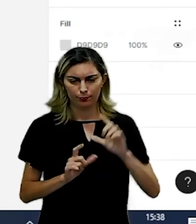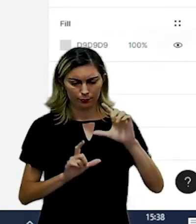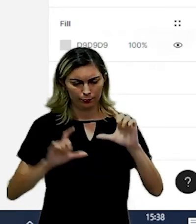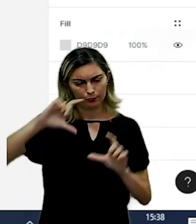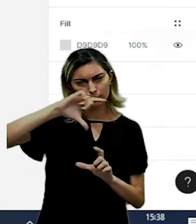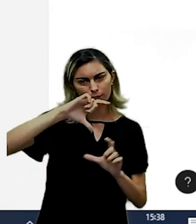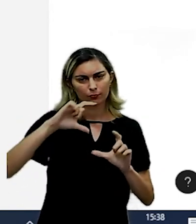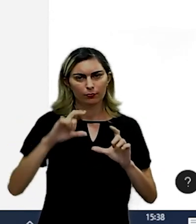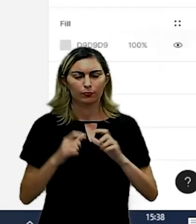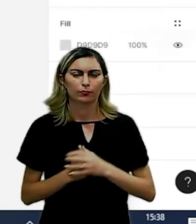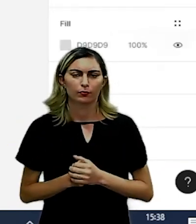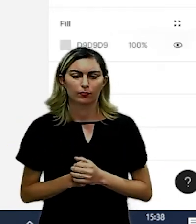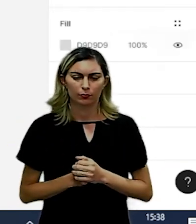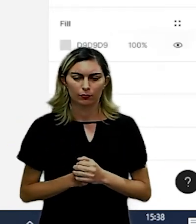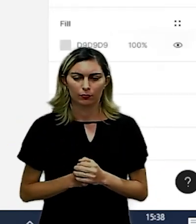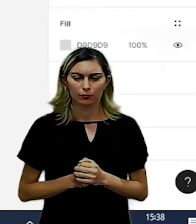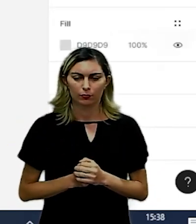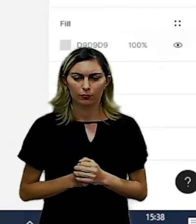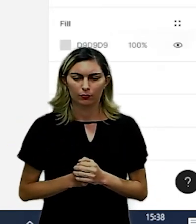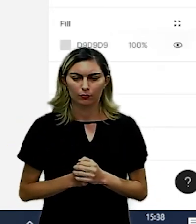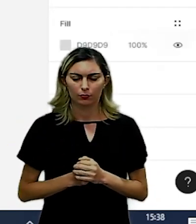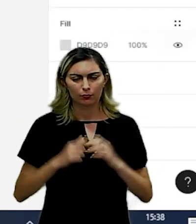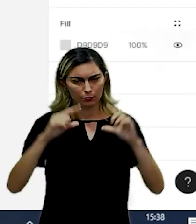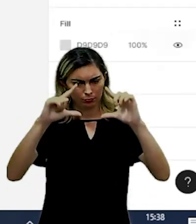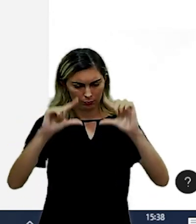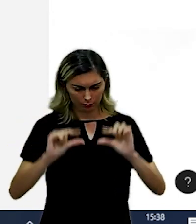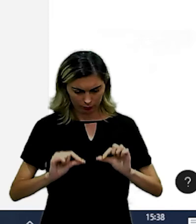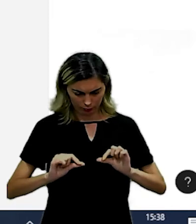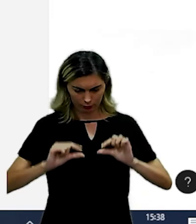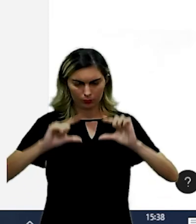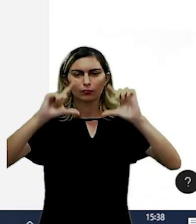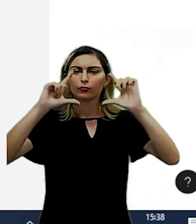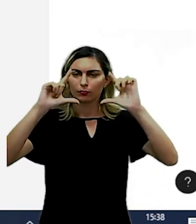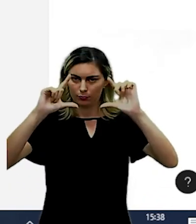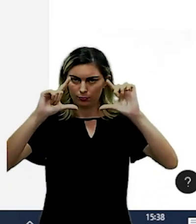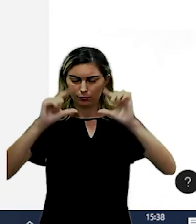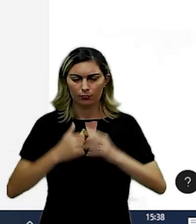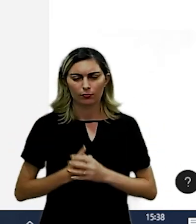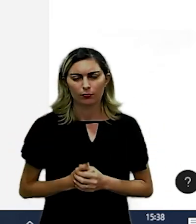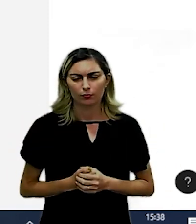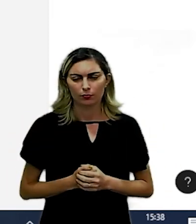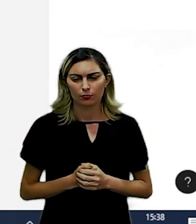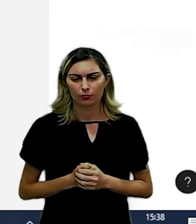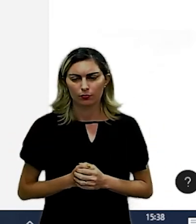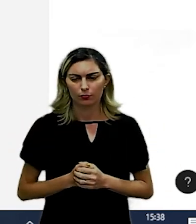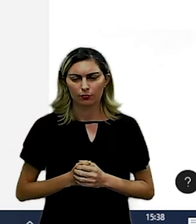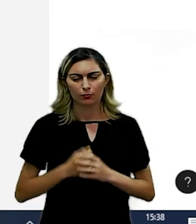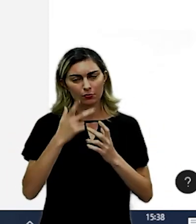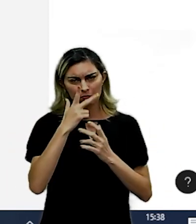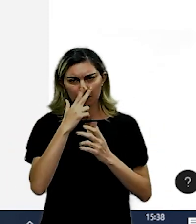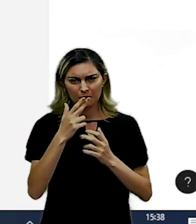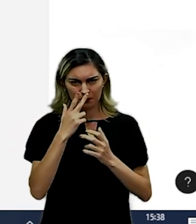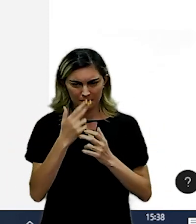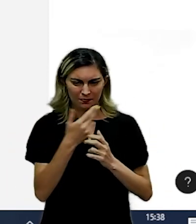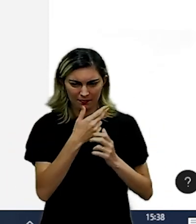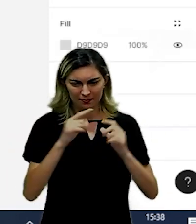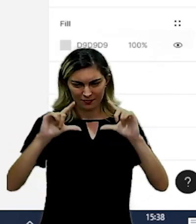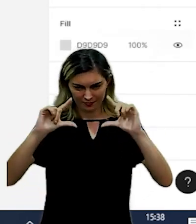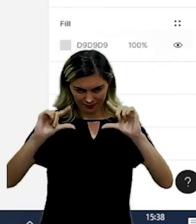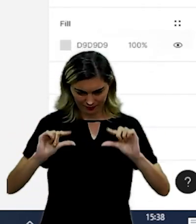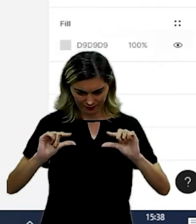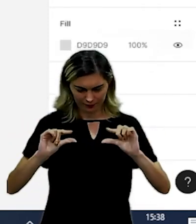aquele menu inferior, né? Nossa navbar. Faria assim o nosso menu. Tudo